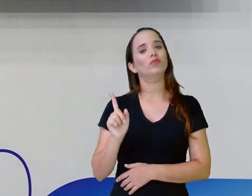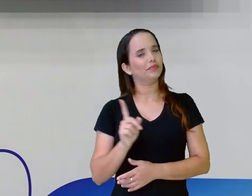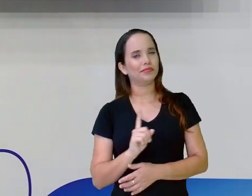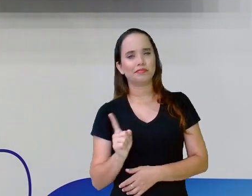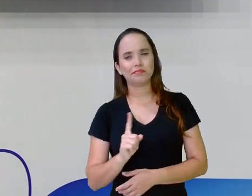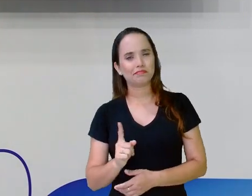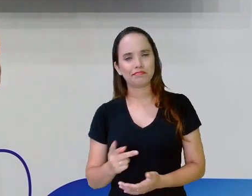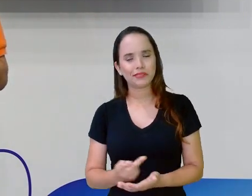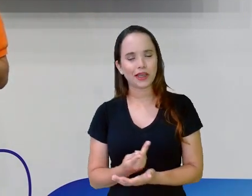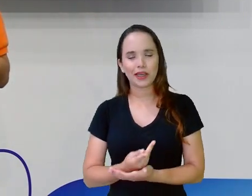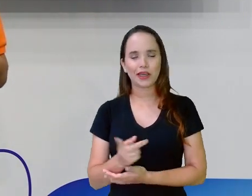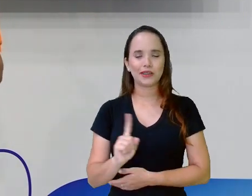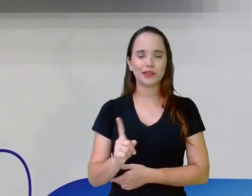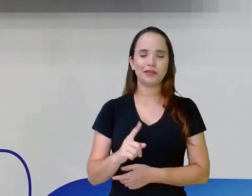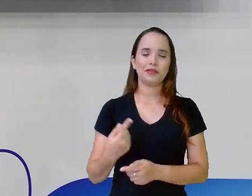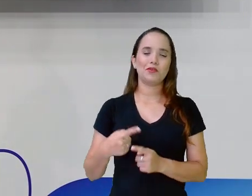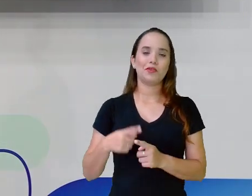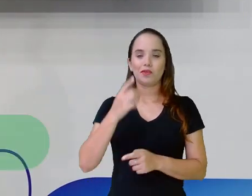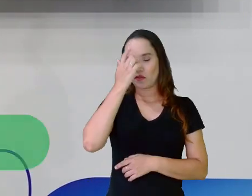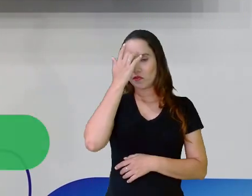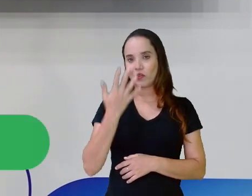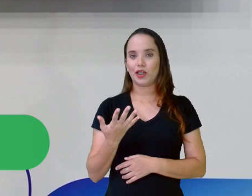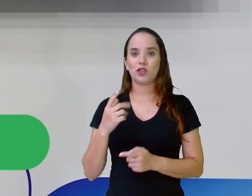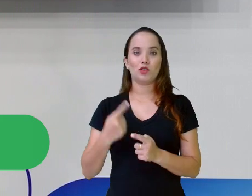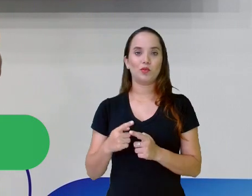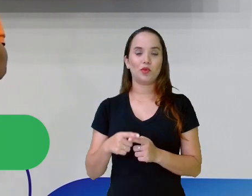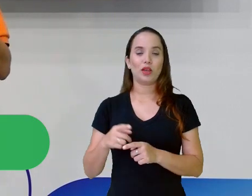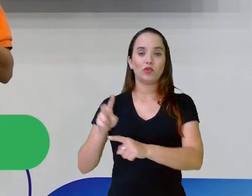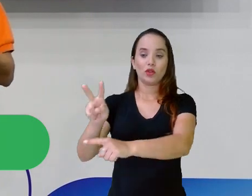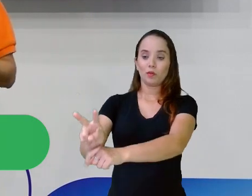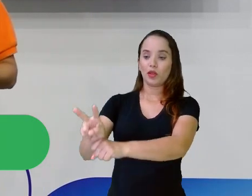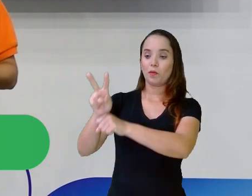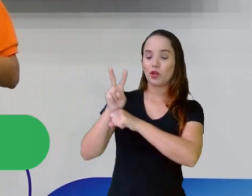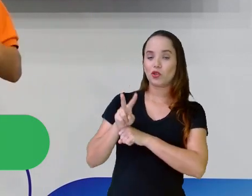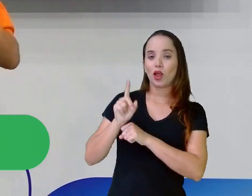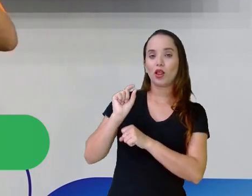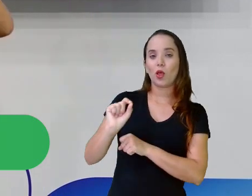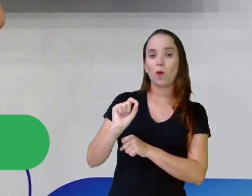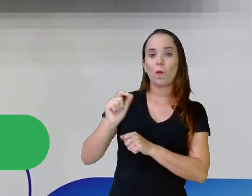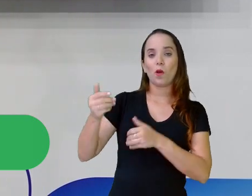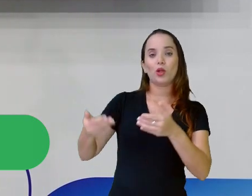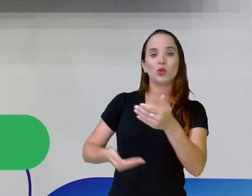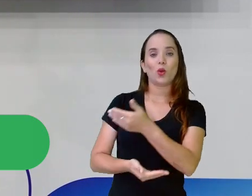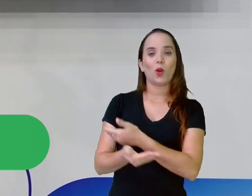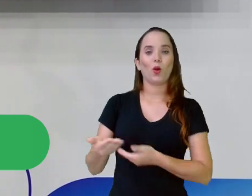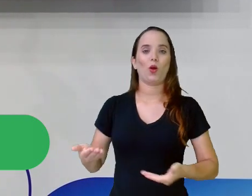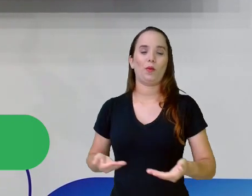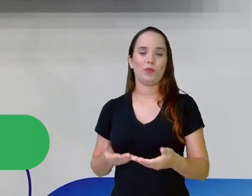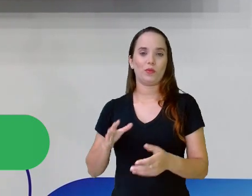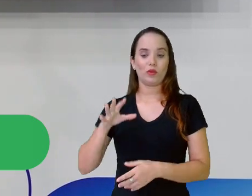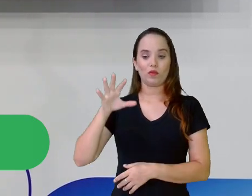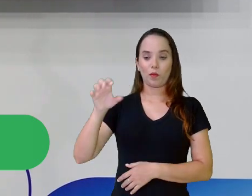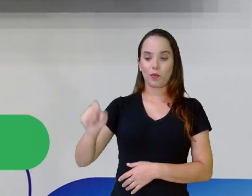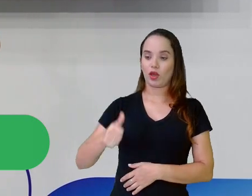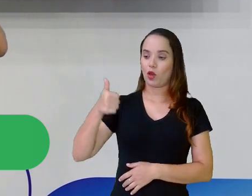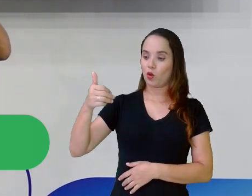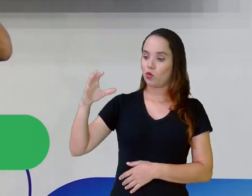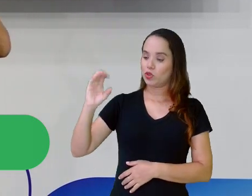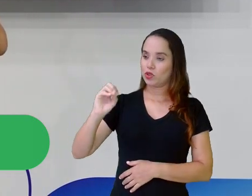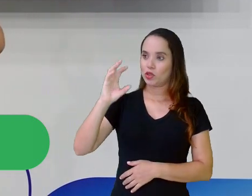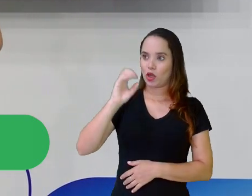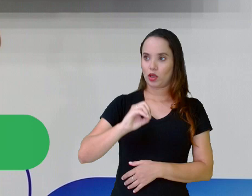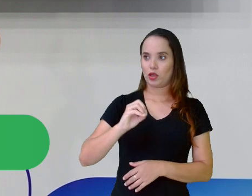pedir emprestado, na verdade, quinto ano, é uma troca. A gente pegou esses R$ 100,